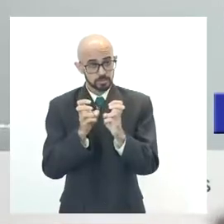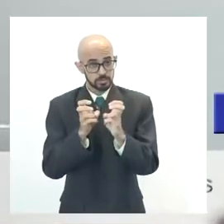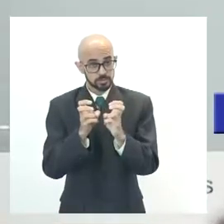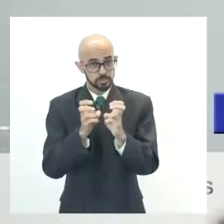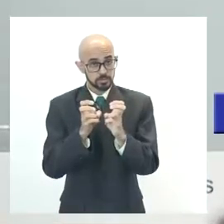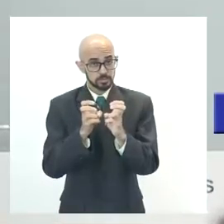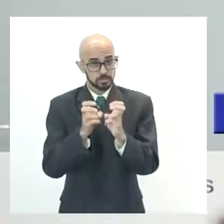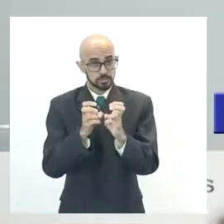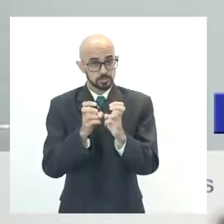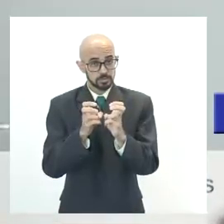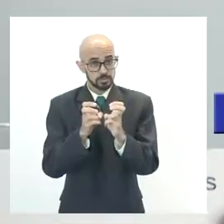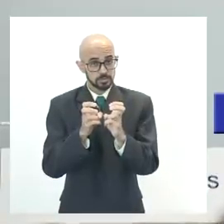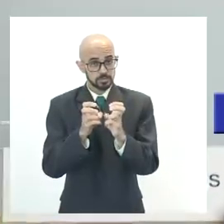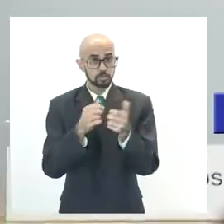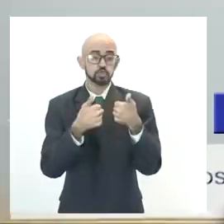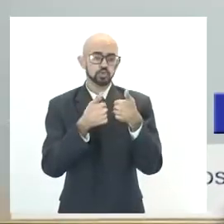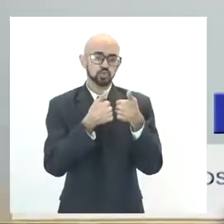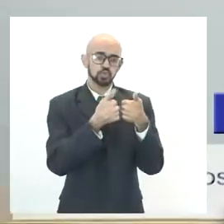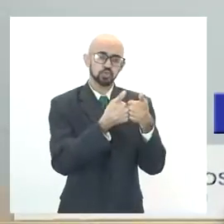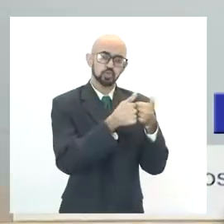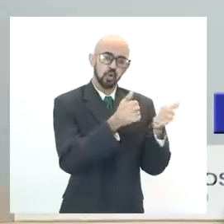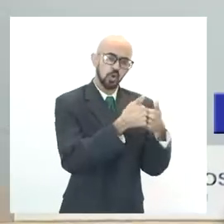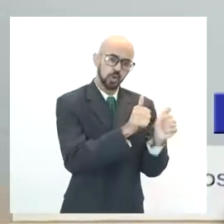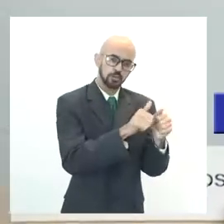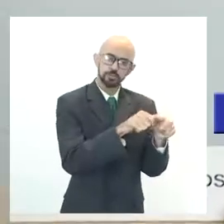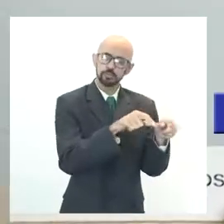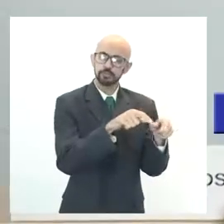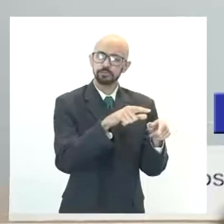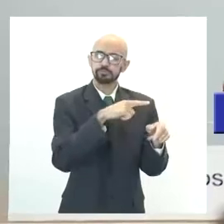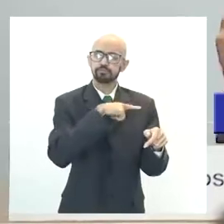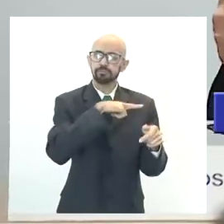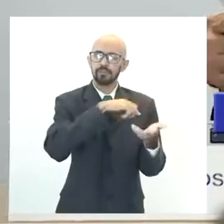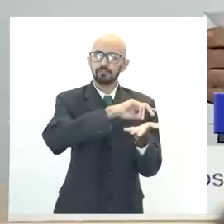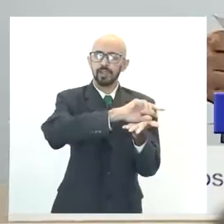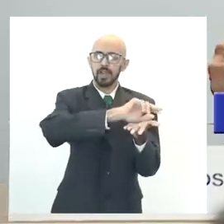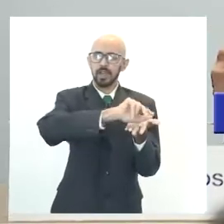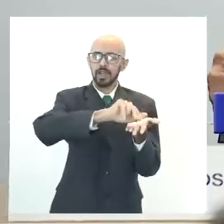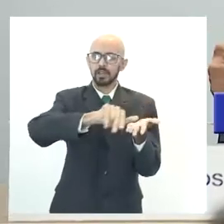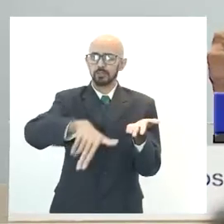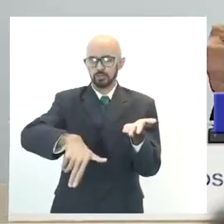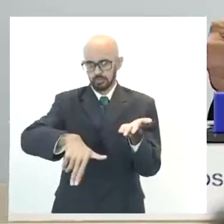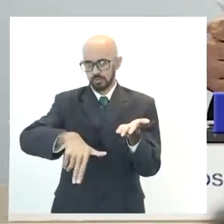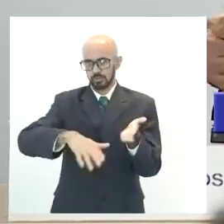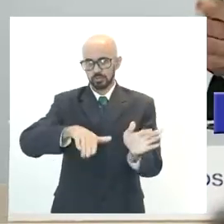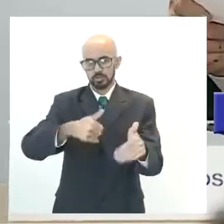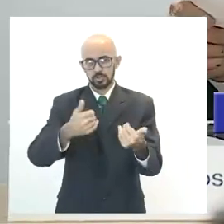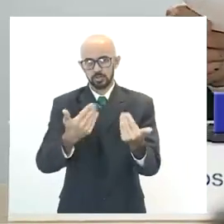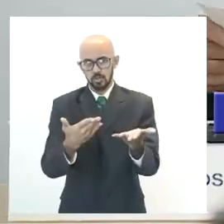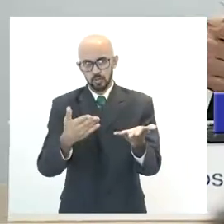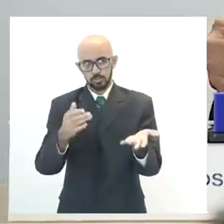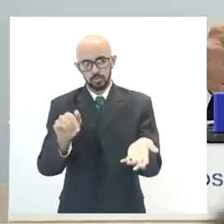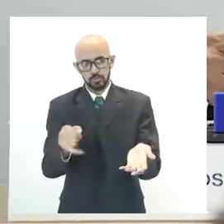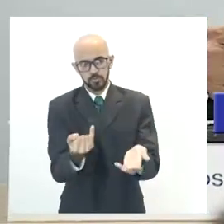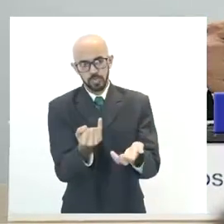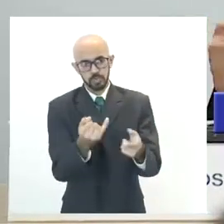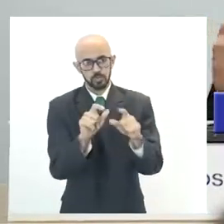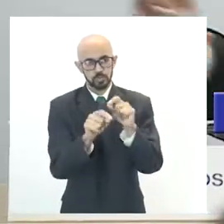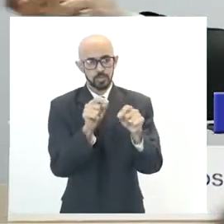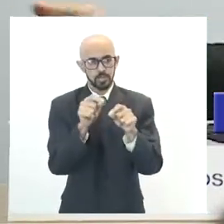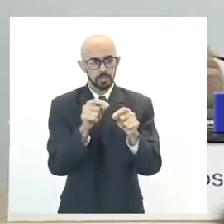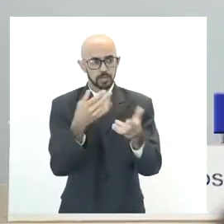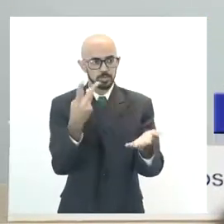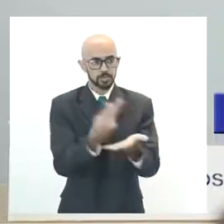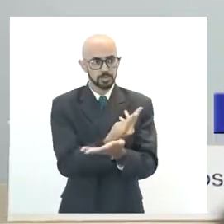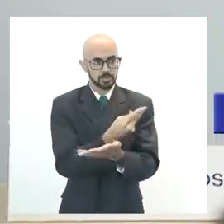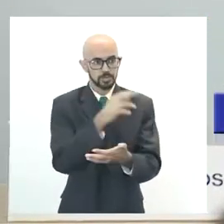mais empresas de ônibus tem controladoras pulverizado então eu aproveito que houve esse arquivo